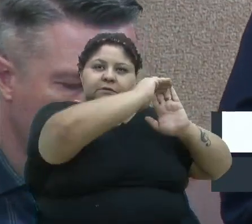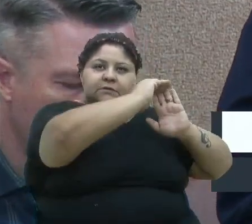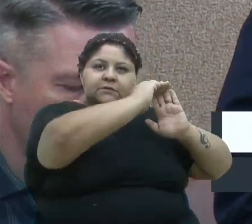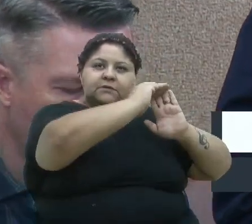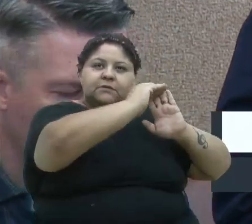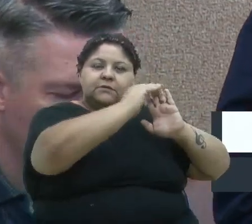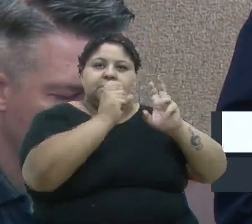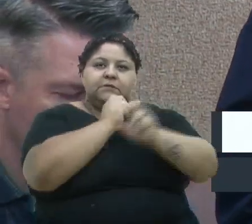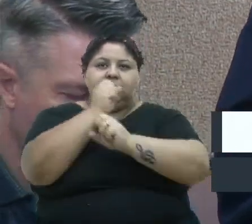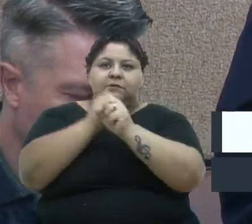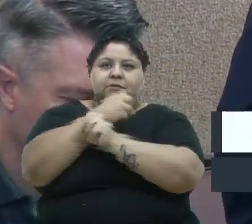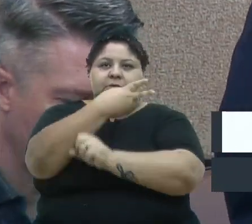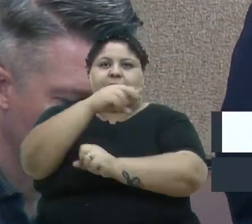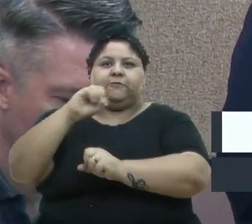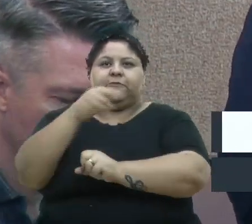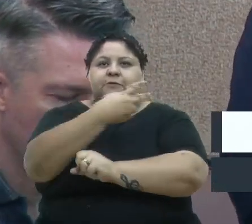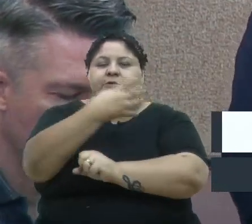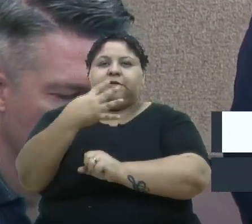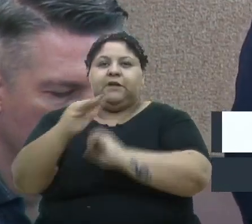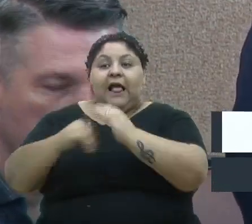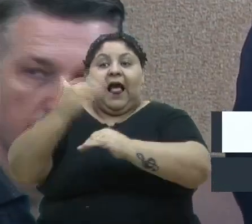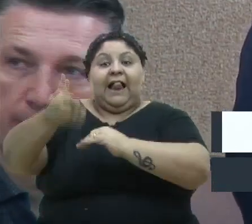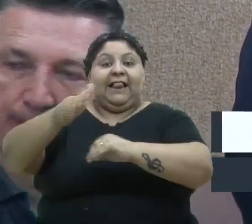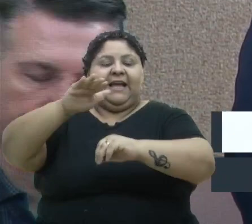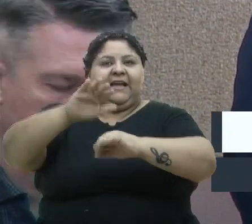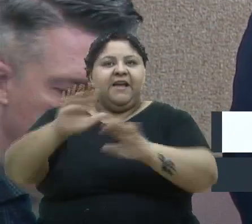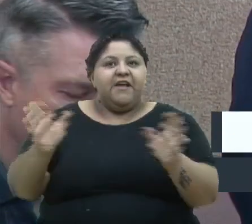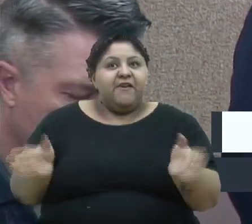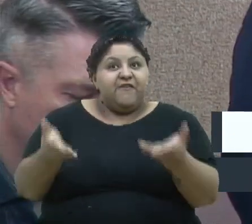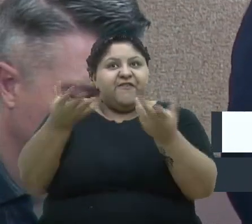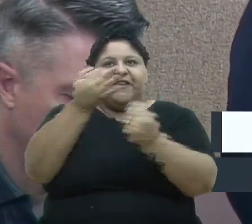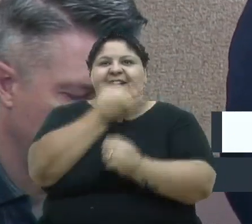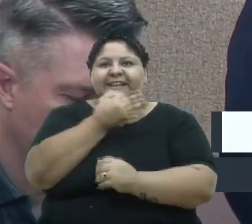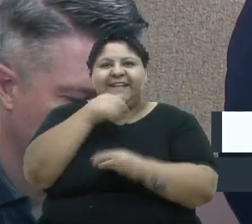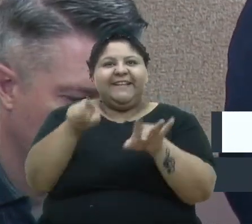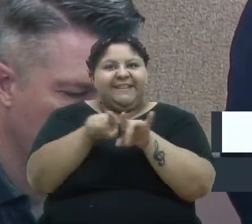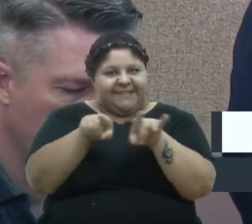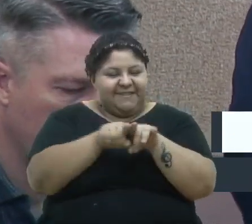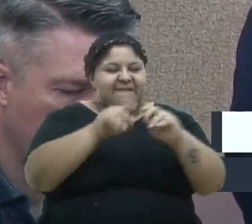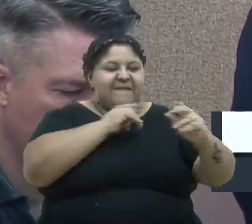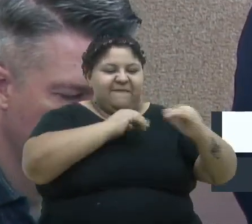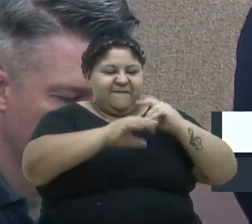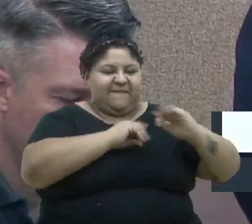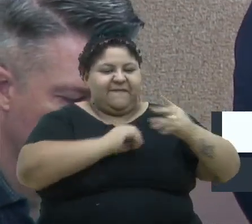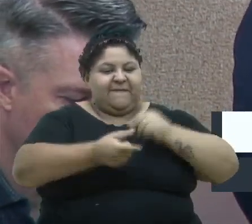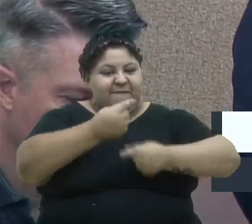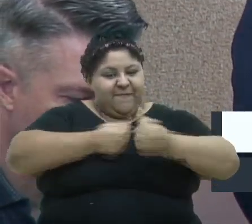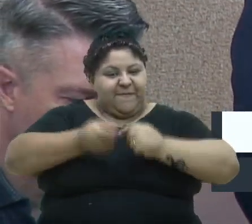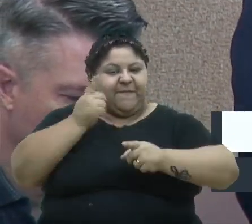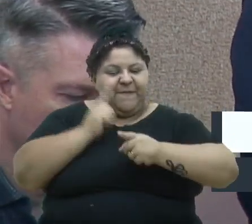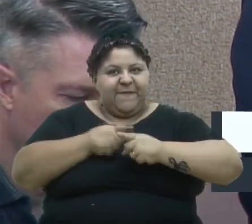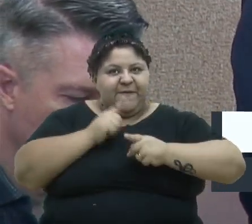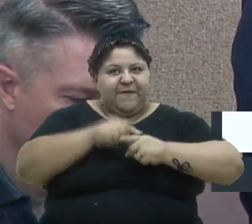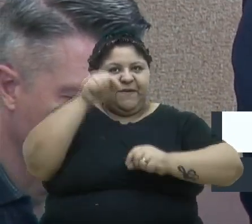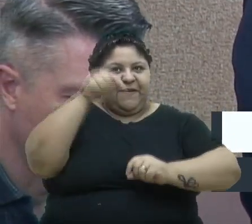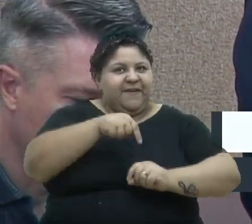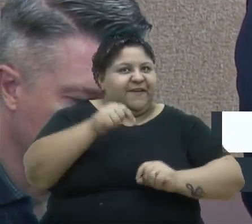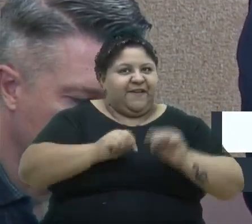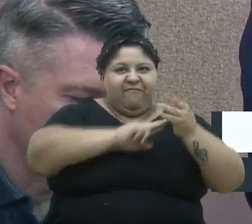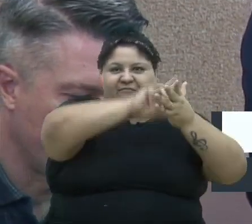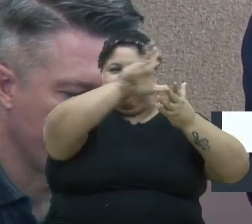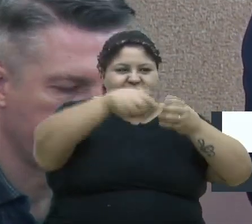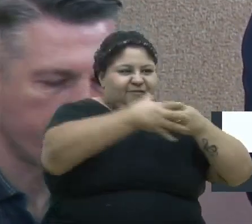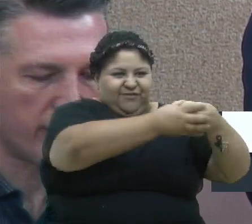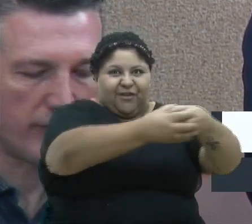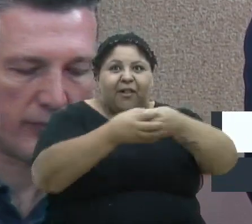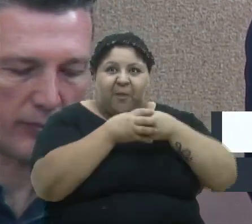de 2024, além da Festa da Uva, teremos um bom movimento econômico aqui, porque vamos ver Flamengo, Palmeiras, grandes